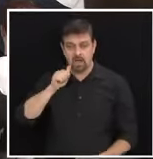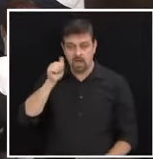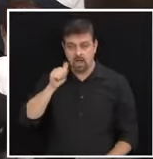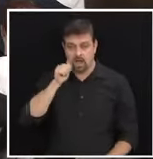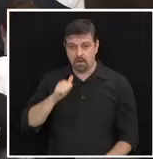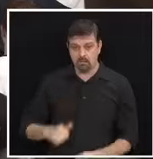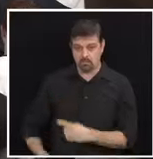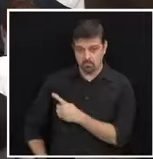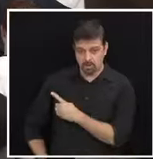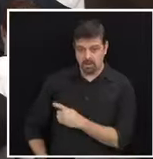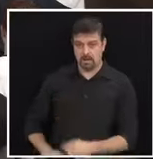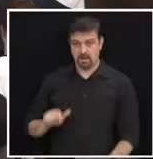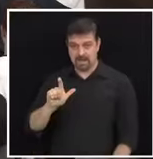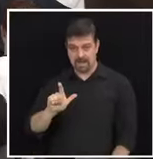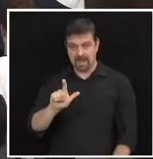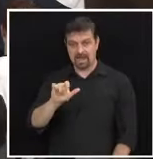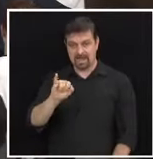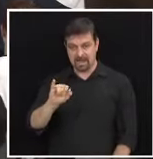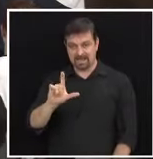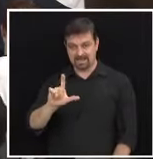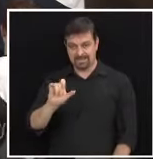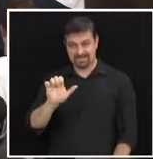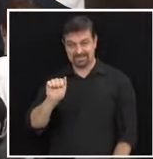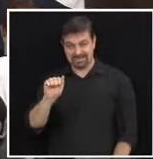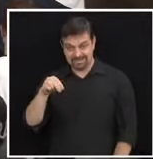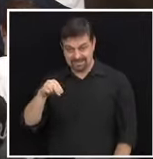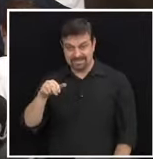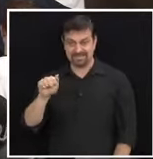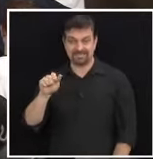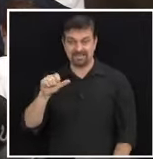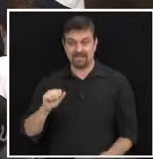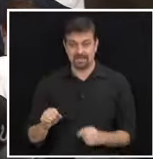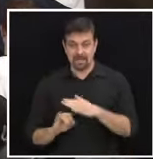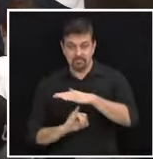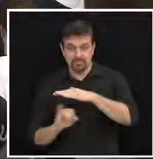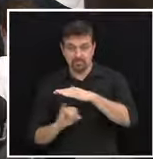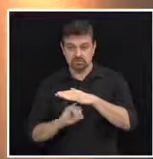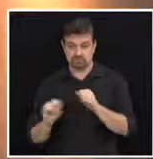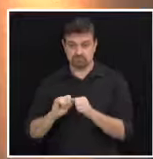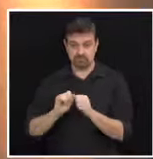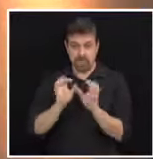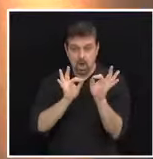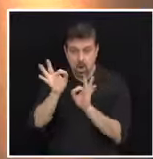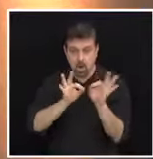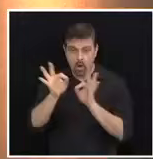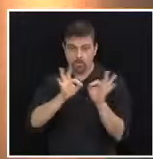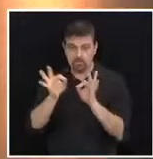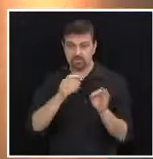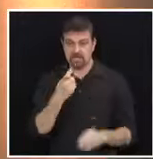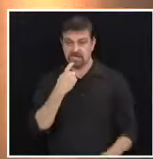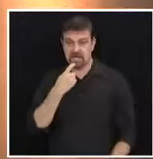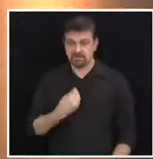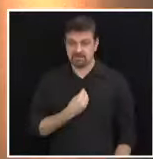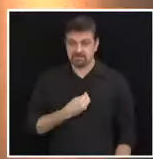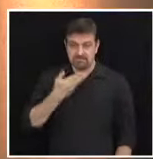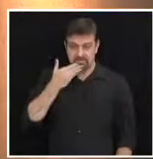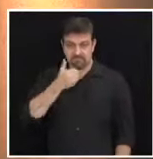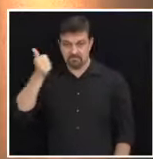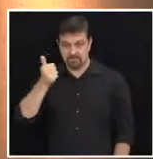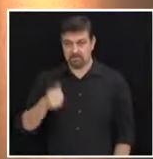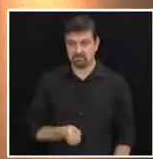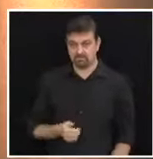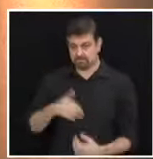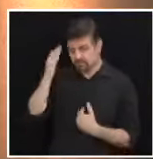Mussi, vice-presidente da OCIP, Terra das Andorinhas, instituição que desenvolve o projeto Viva Melhor em Campinas. Obrigado